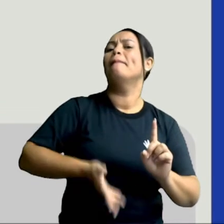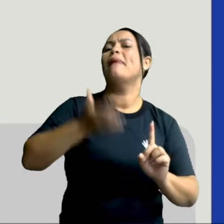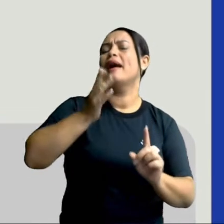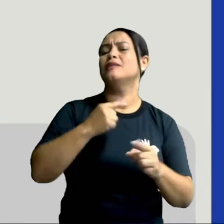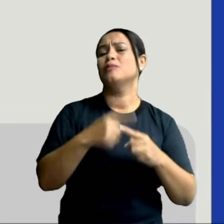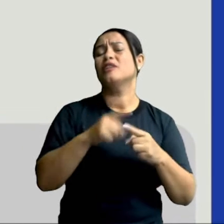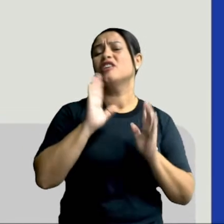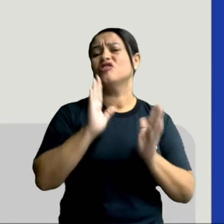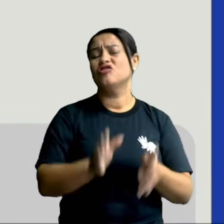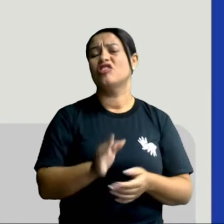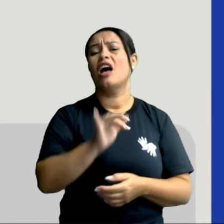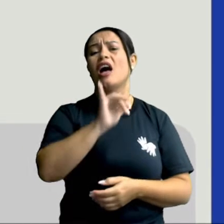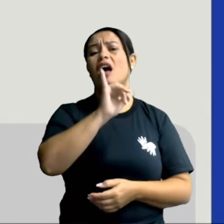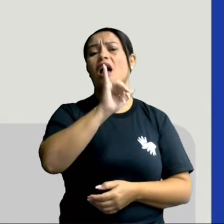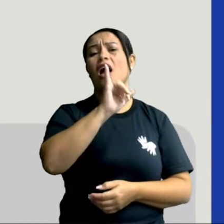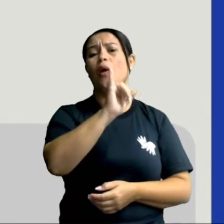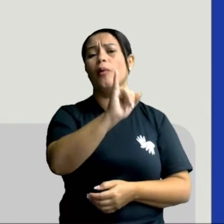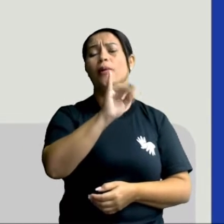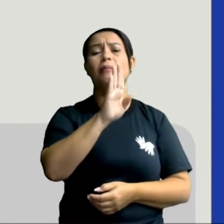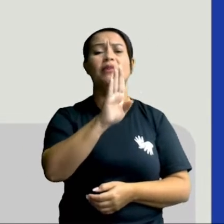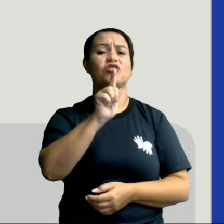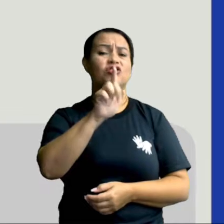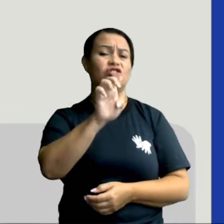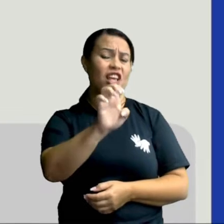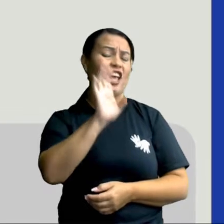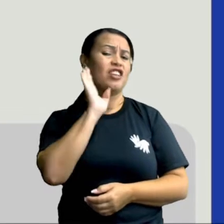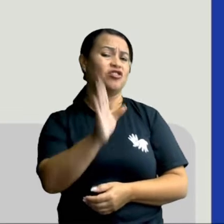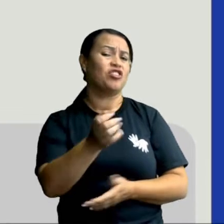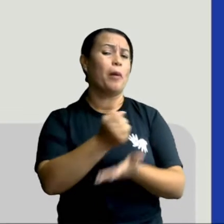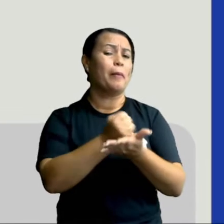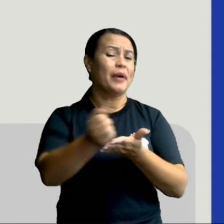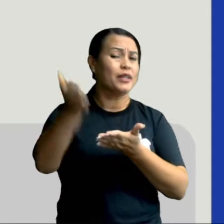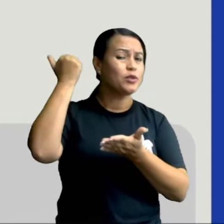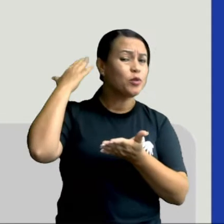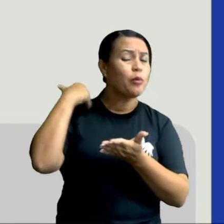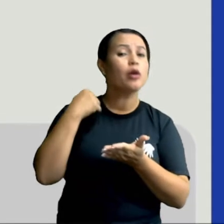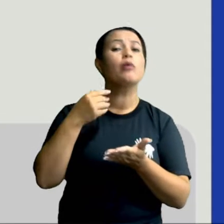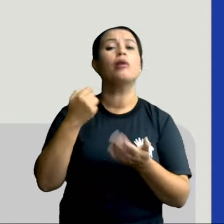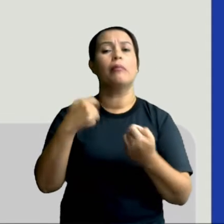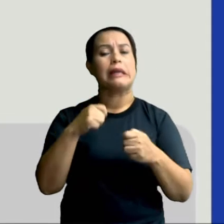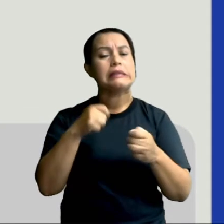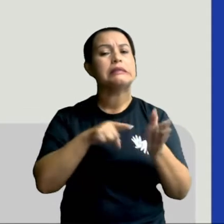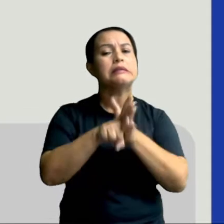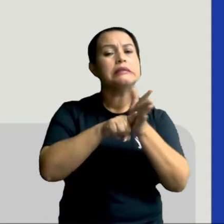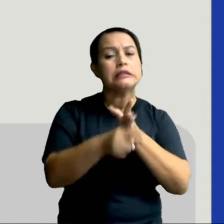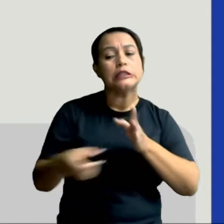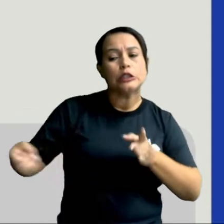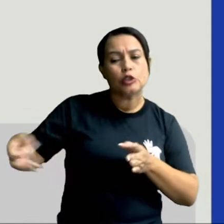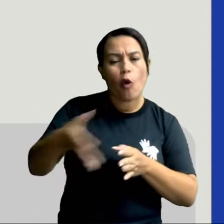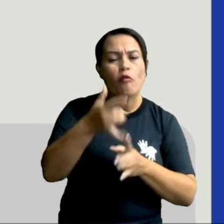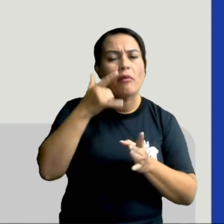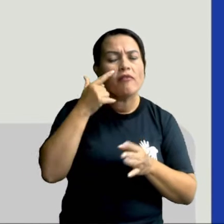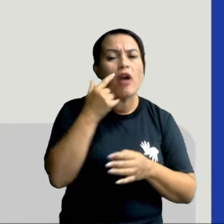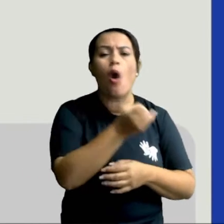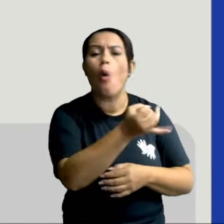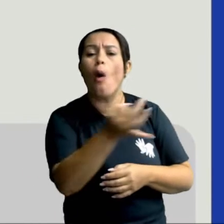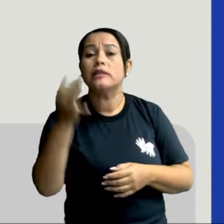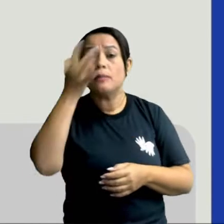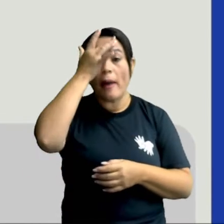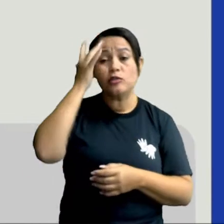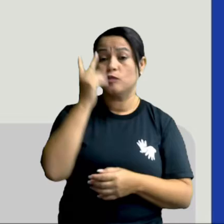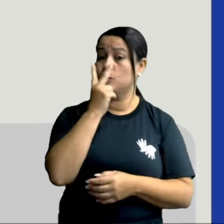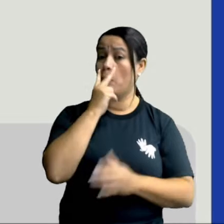passou um pouquinho, então precisamos aí fazer um novo censo para ter um número exato de quantos vitorienses existem na